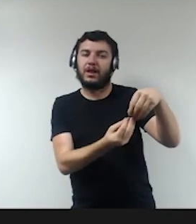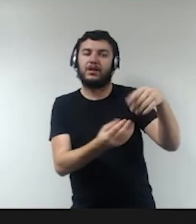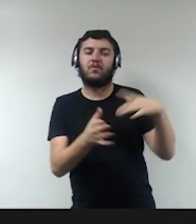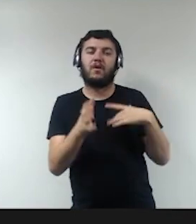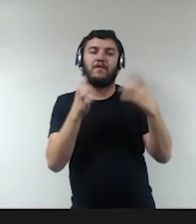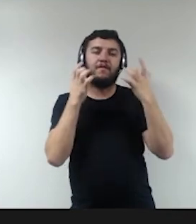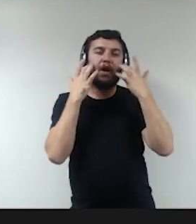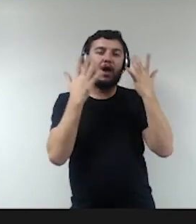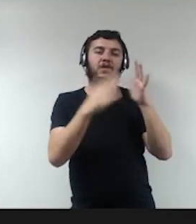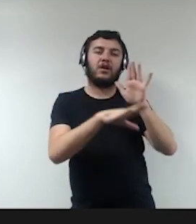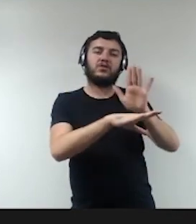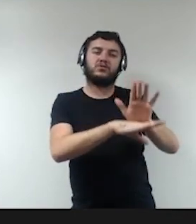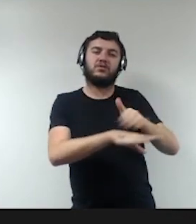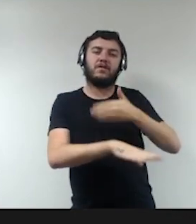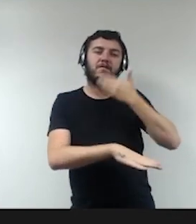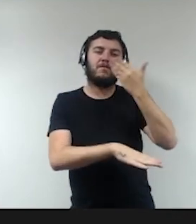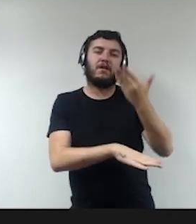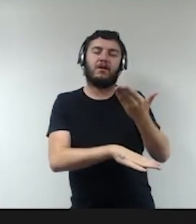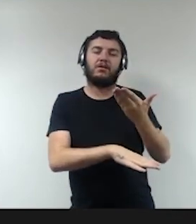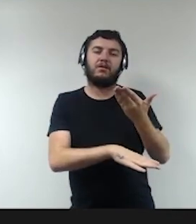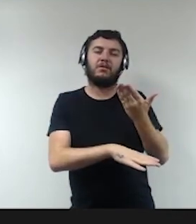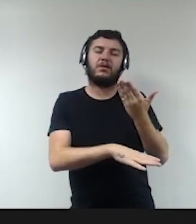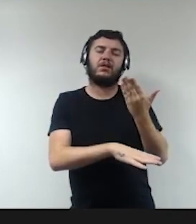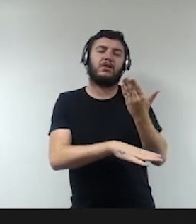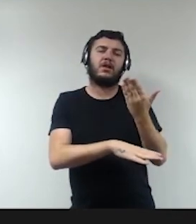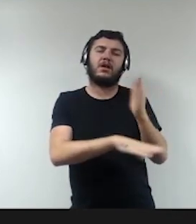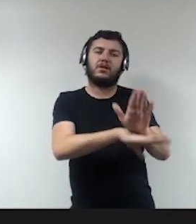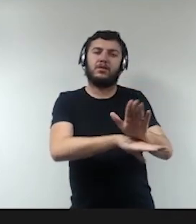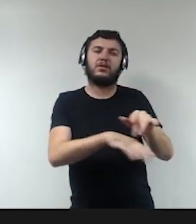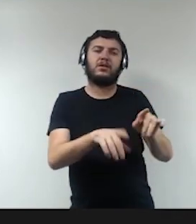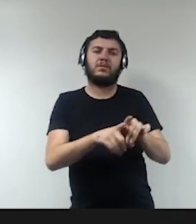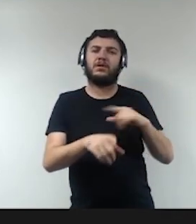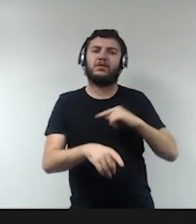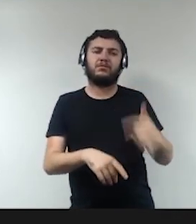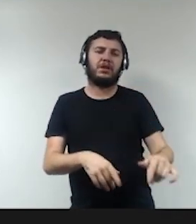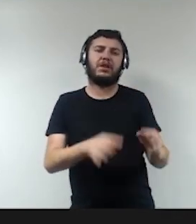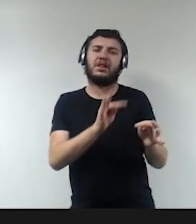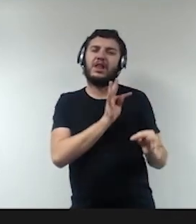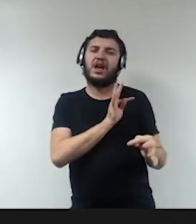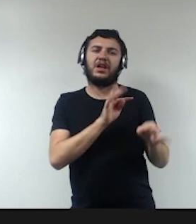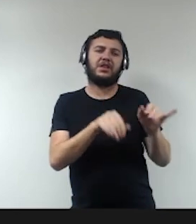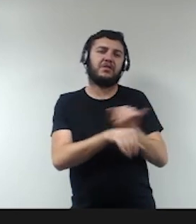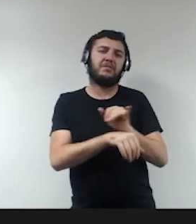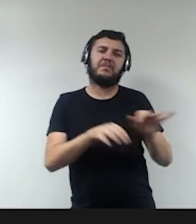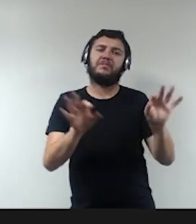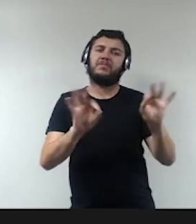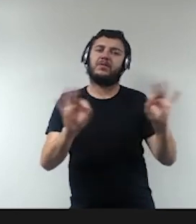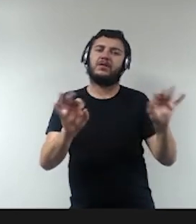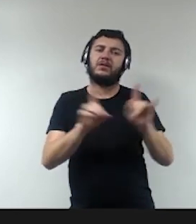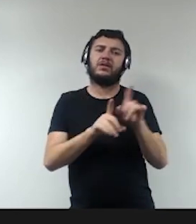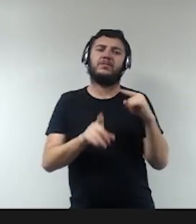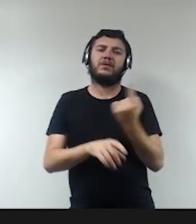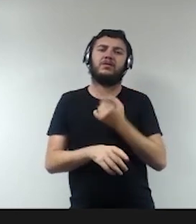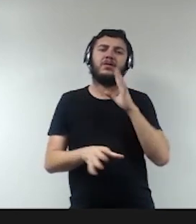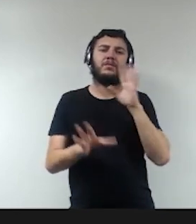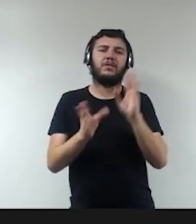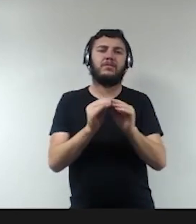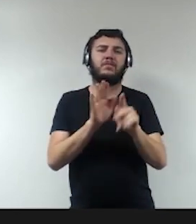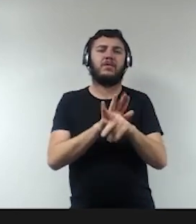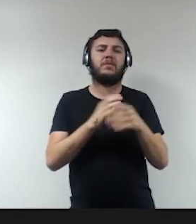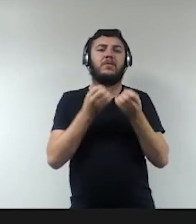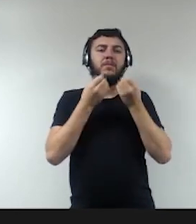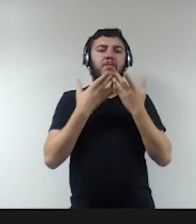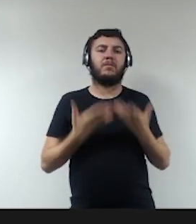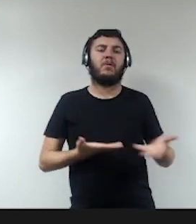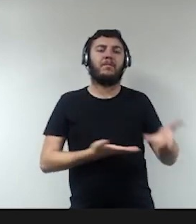vamos dizer assim, gente, não tem uma técnica estanque, né? Um bom mediador trabalha com as técnicas dependendo do